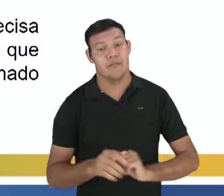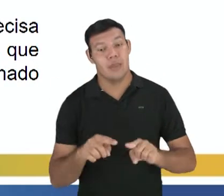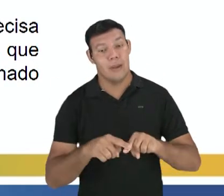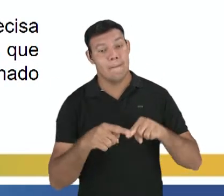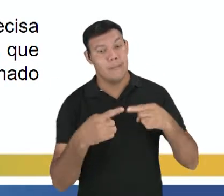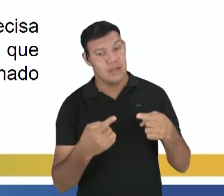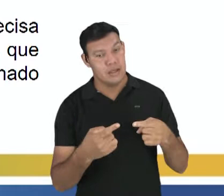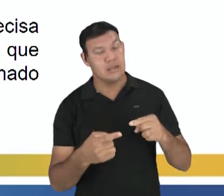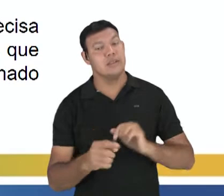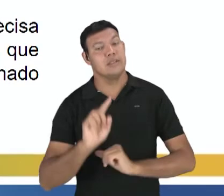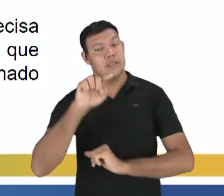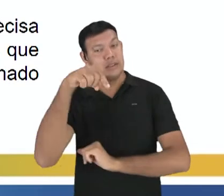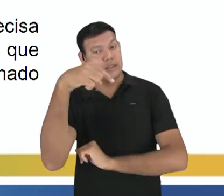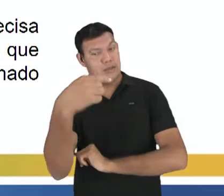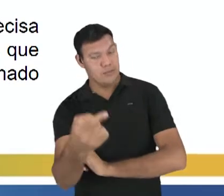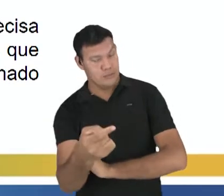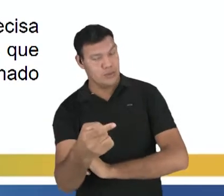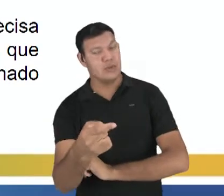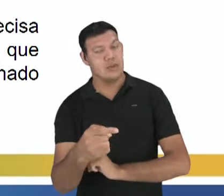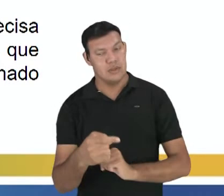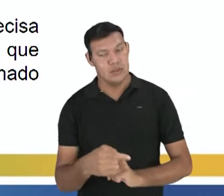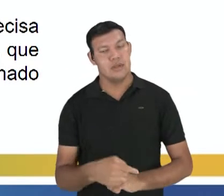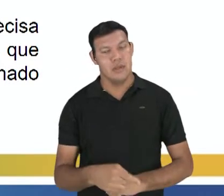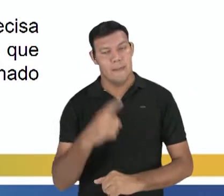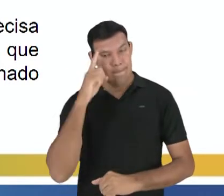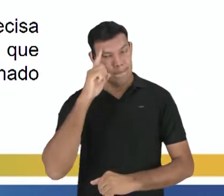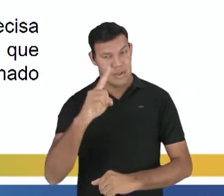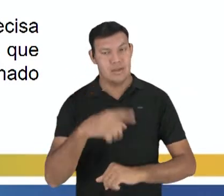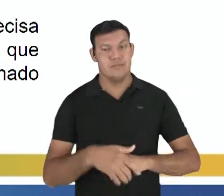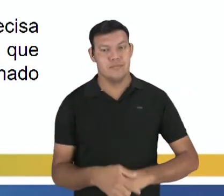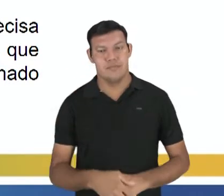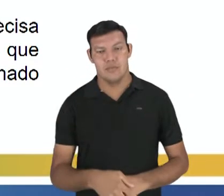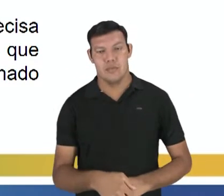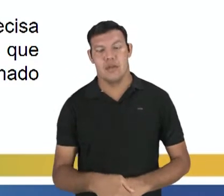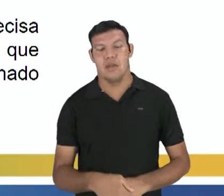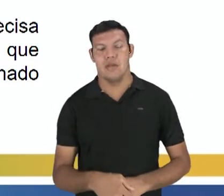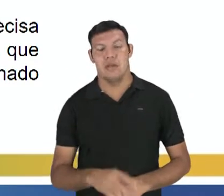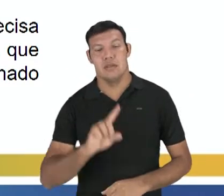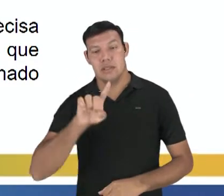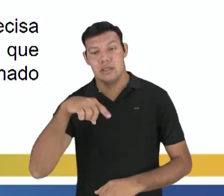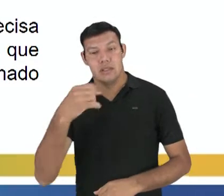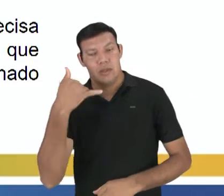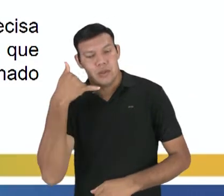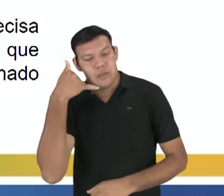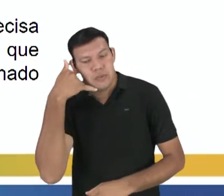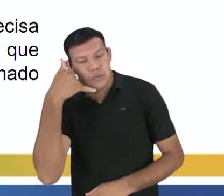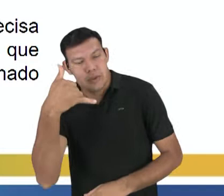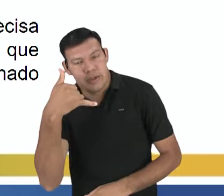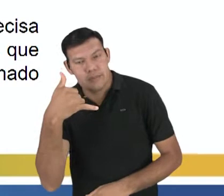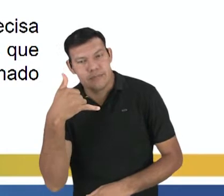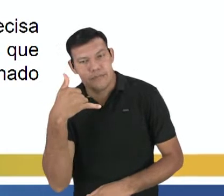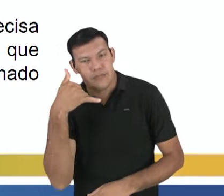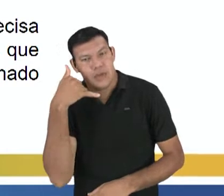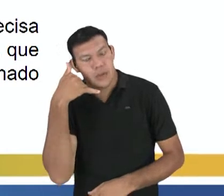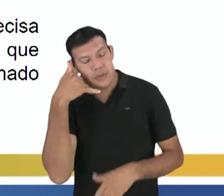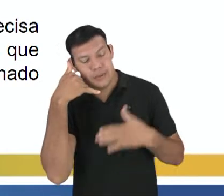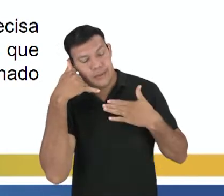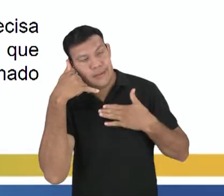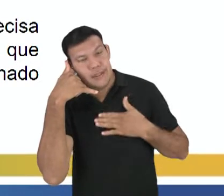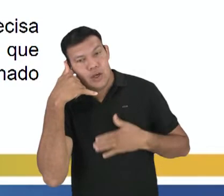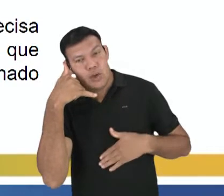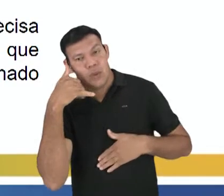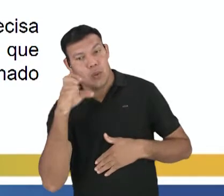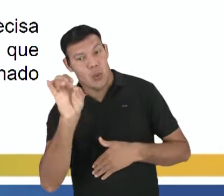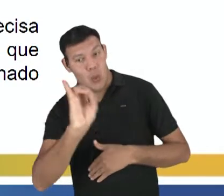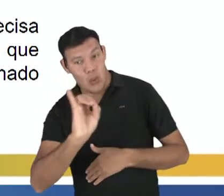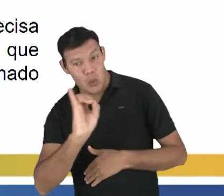mas queriam mandar alguém assim que possível. Um minuto depois, liguei de novo e disse com a voz calma: